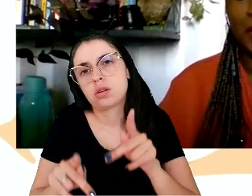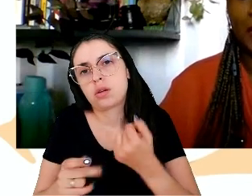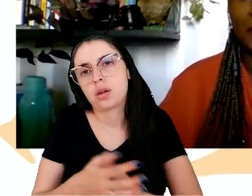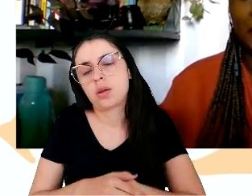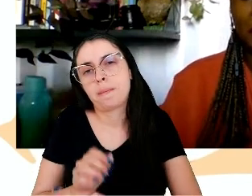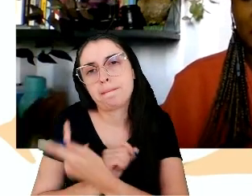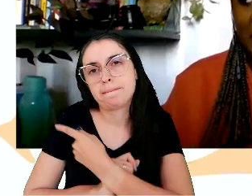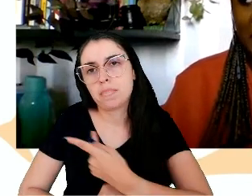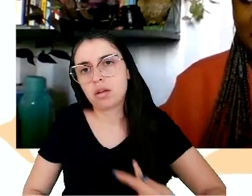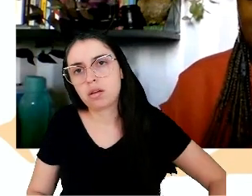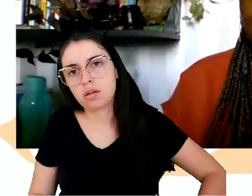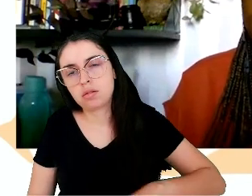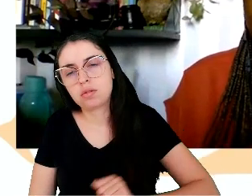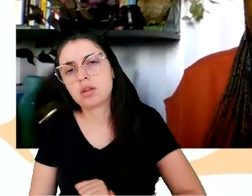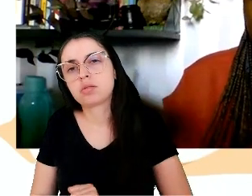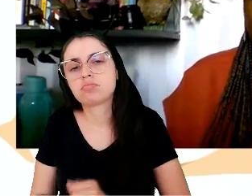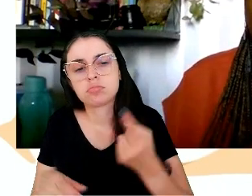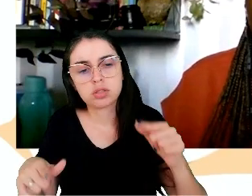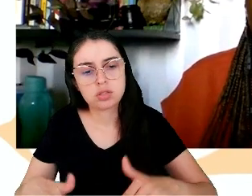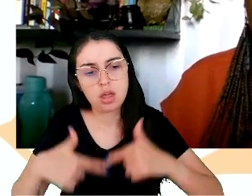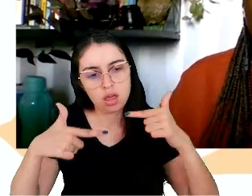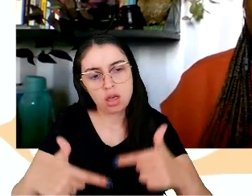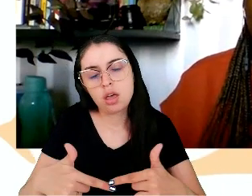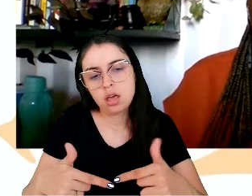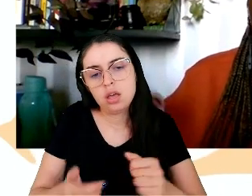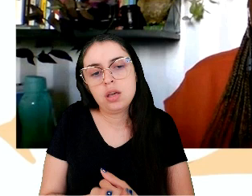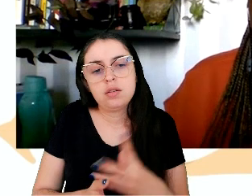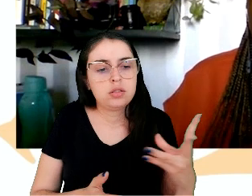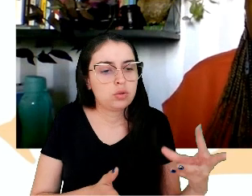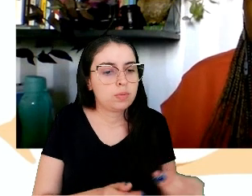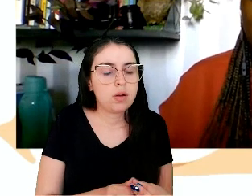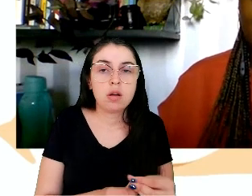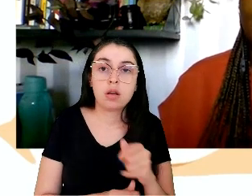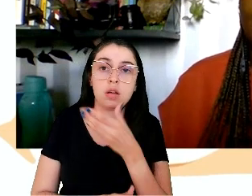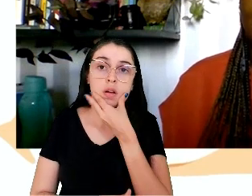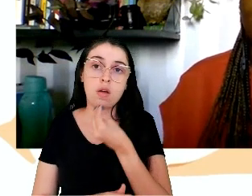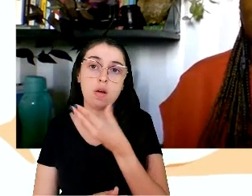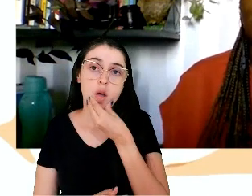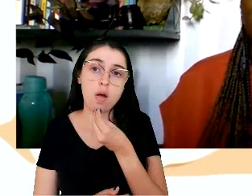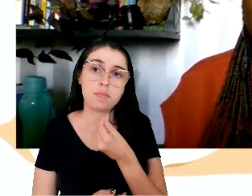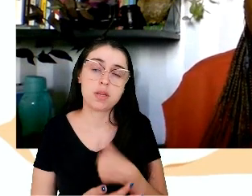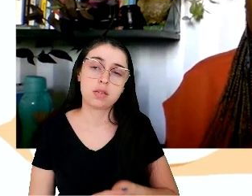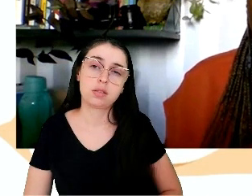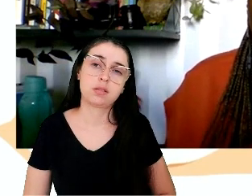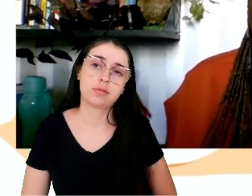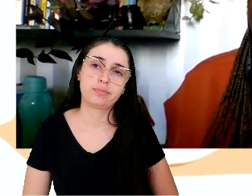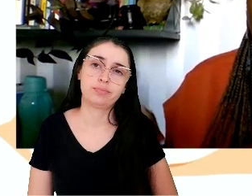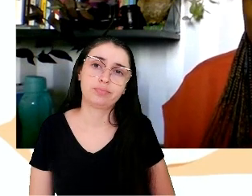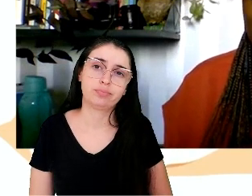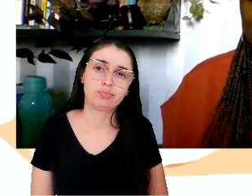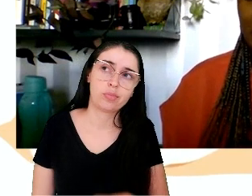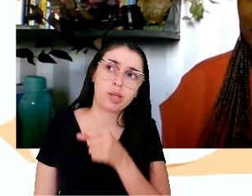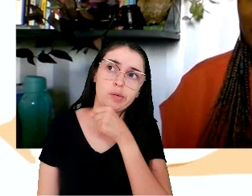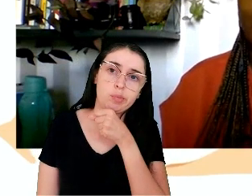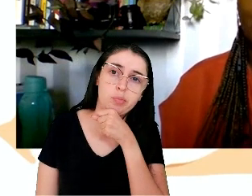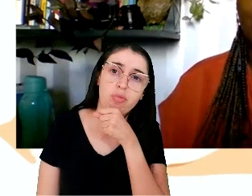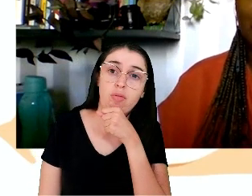pública que é demandada, em sua maioria, por homens, e homens já de uma